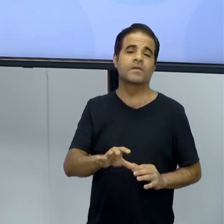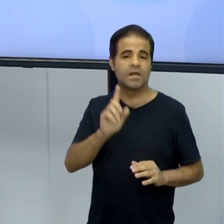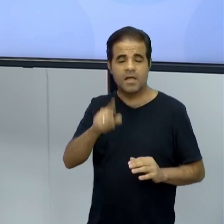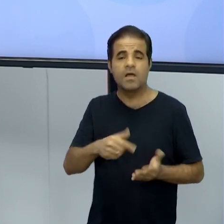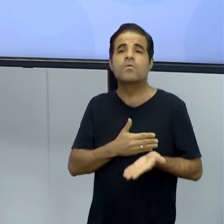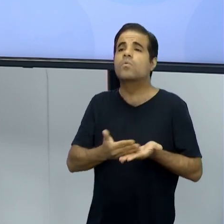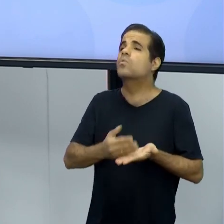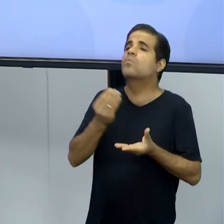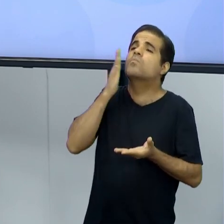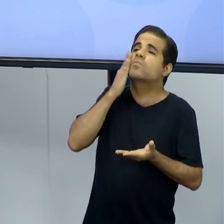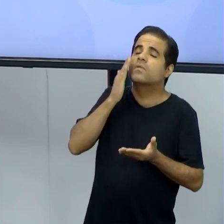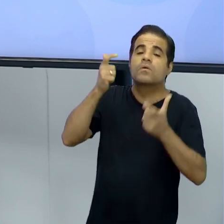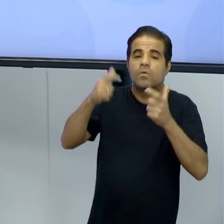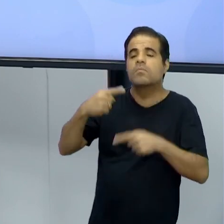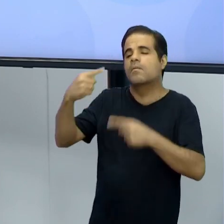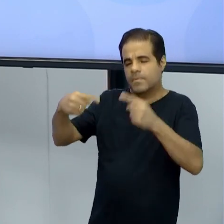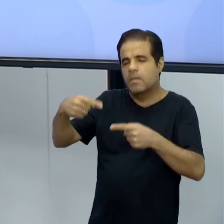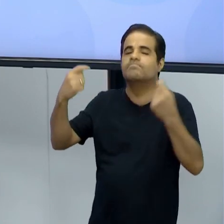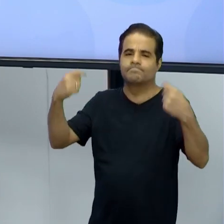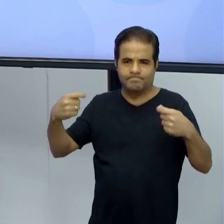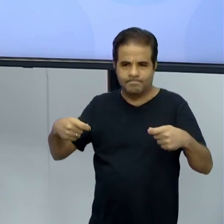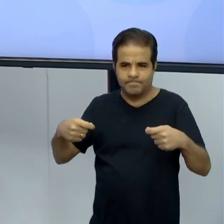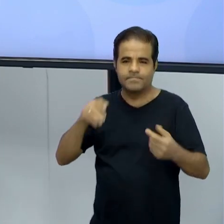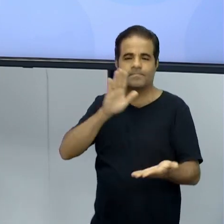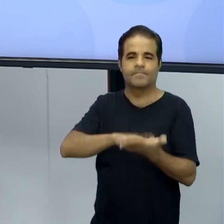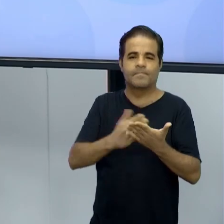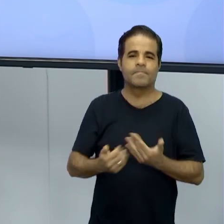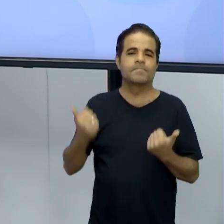a fonte desses discursos? Temos que debater. Mas, radicalismos.